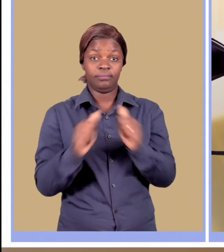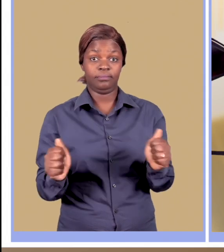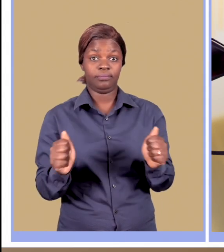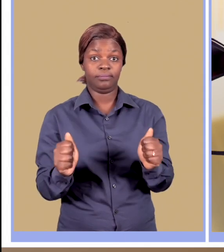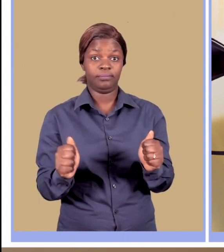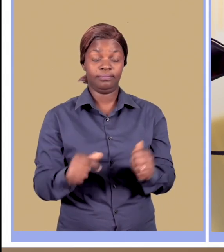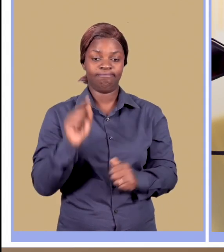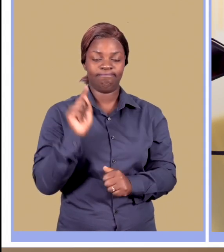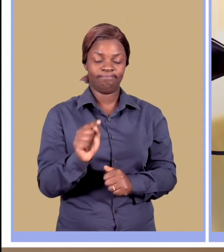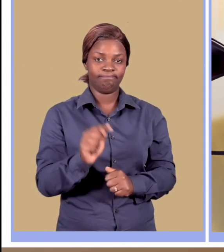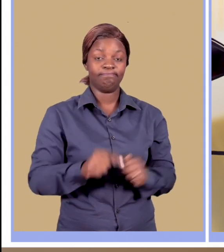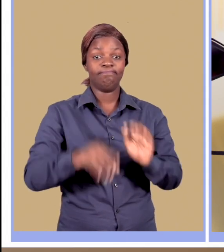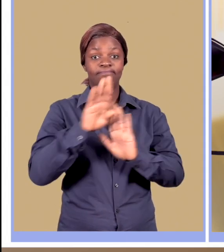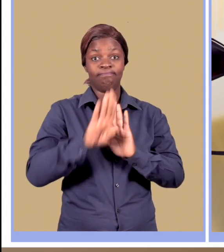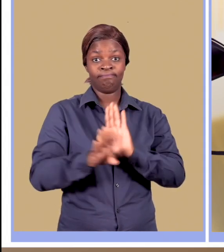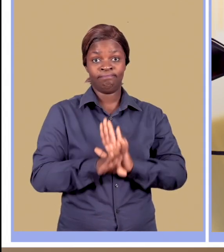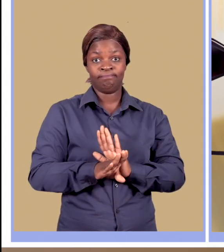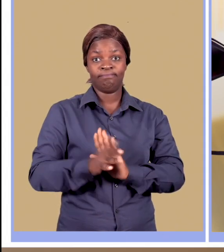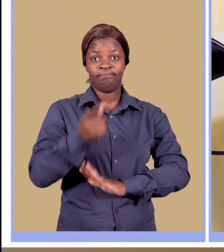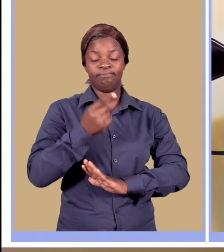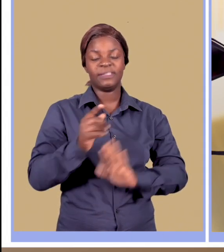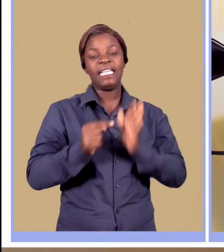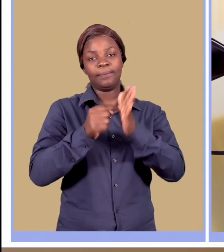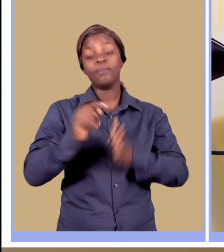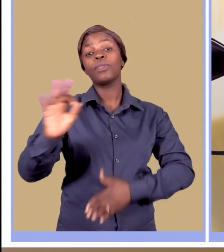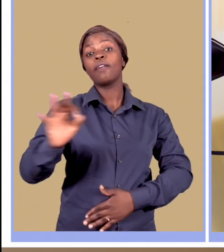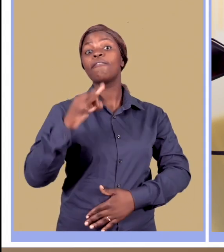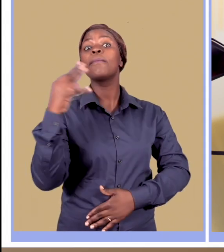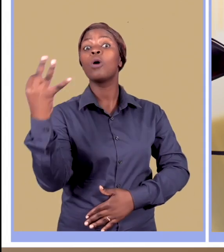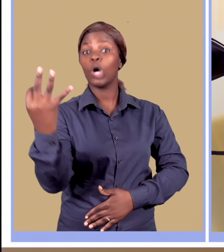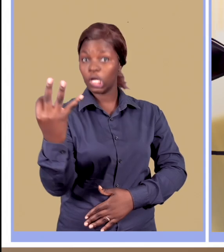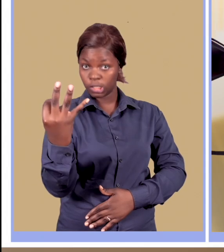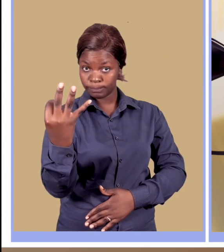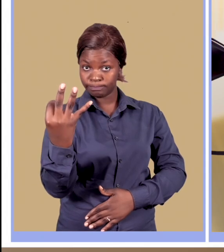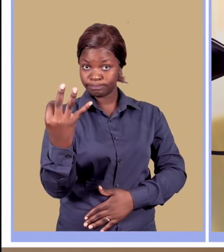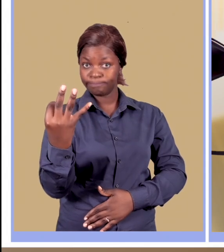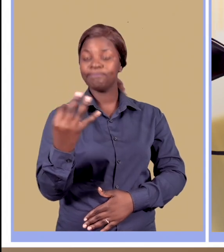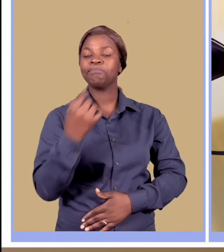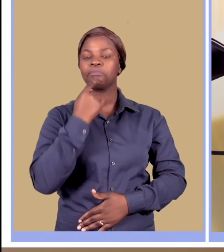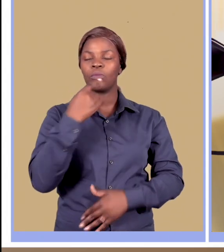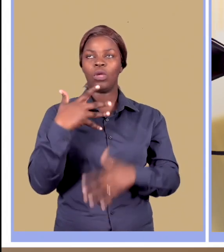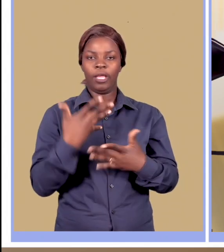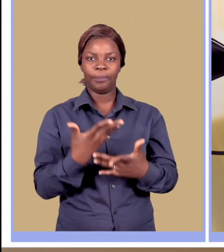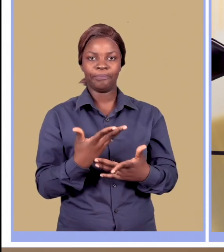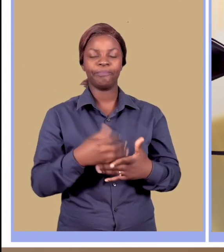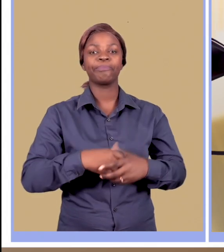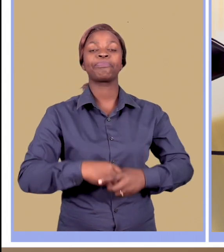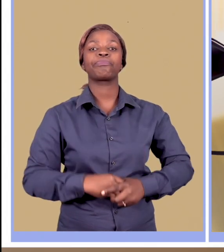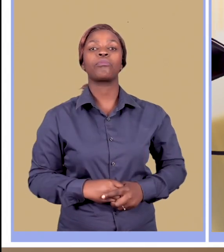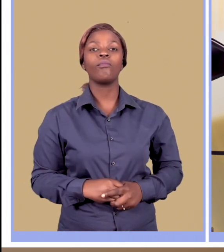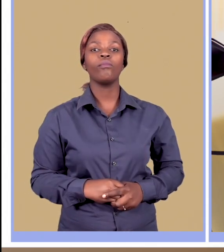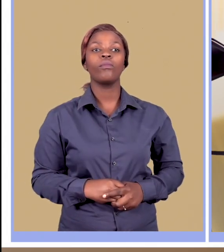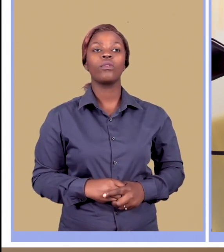Nesse âmbito, como esta plataforma nos permitiu, o FAMOD, permitiu que este programa pudesse